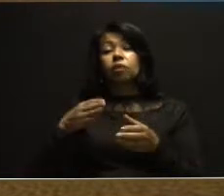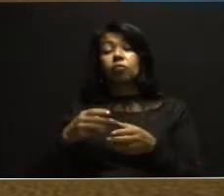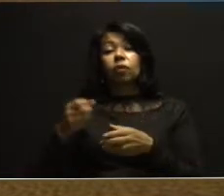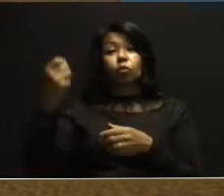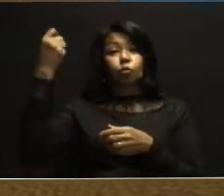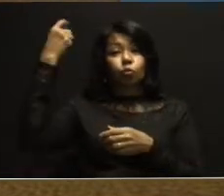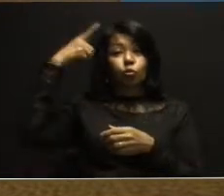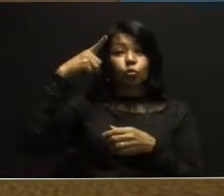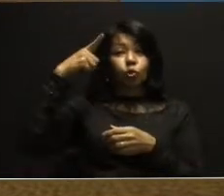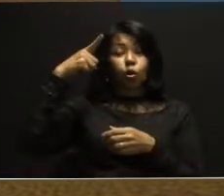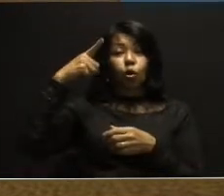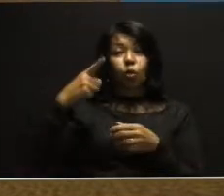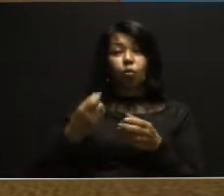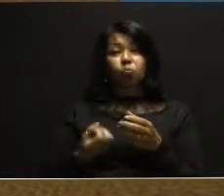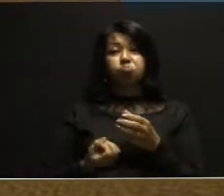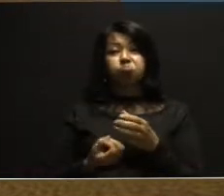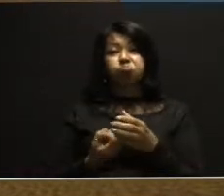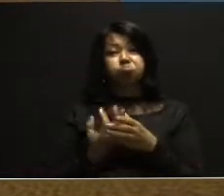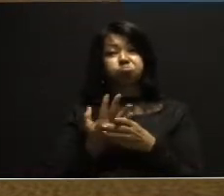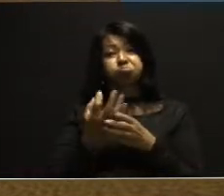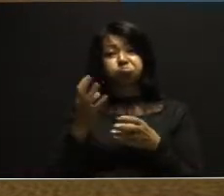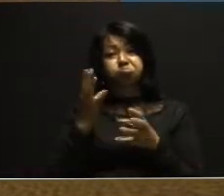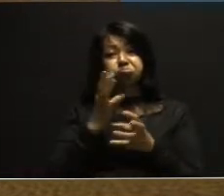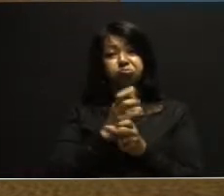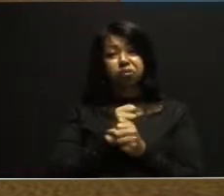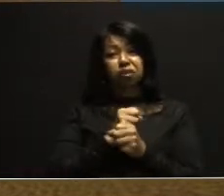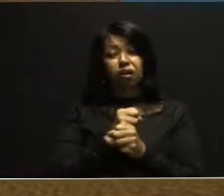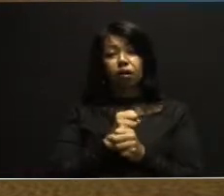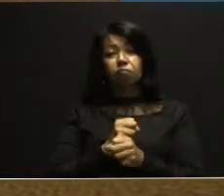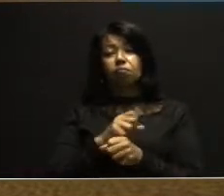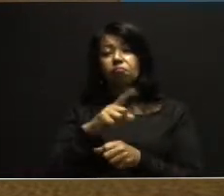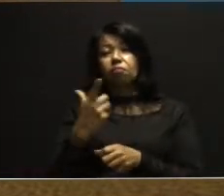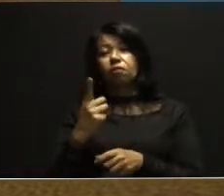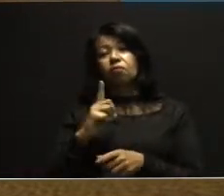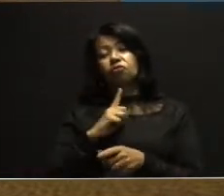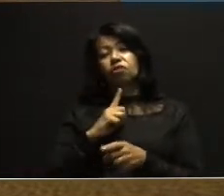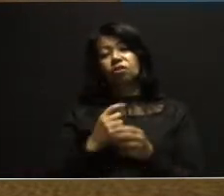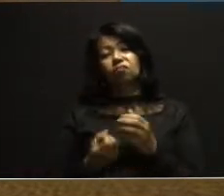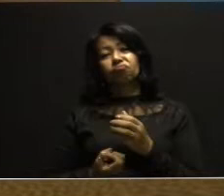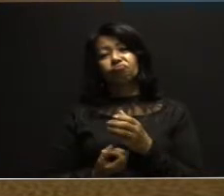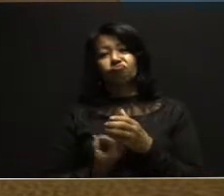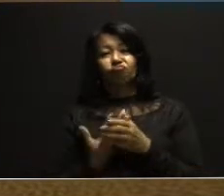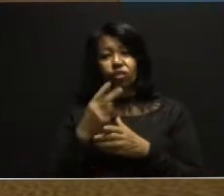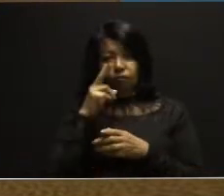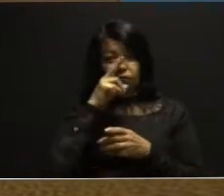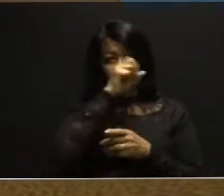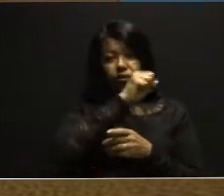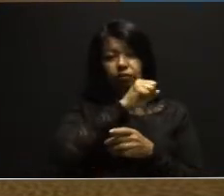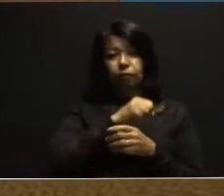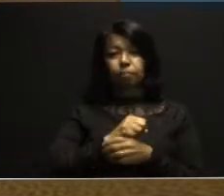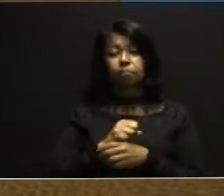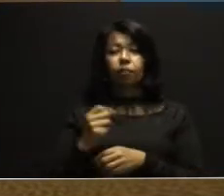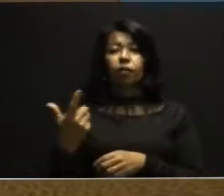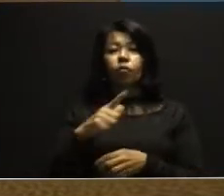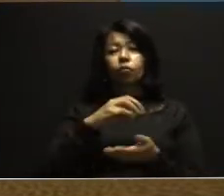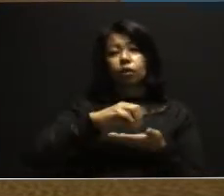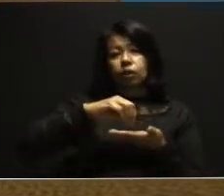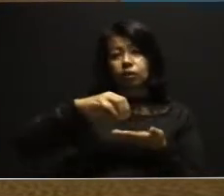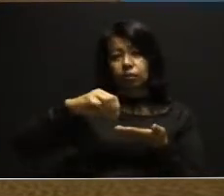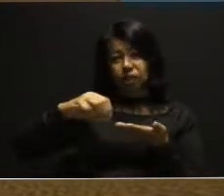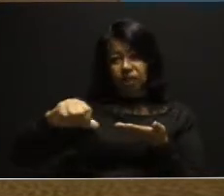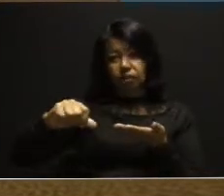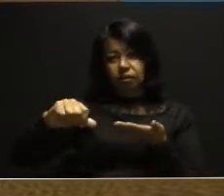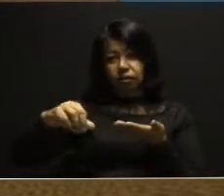sol, queimaram-se e secaram por não terem raiz. Outras sementes,